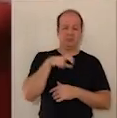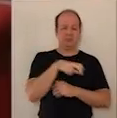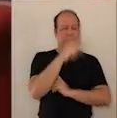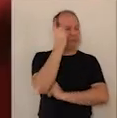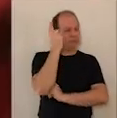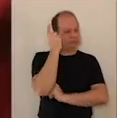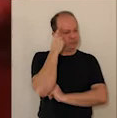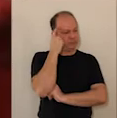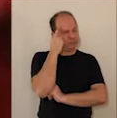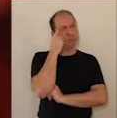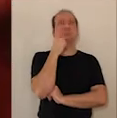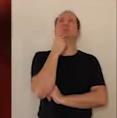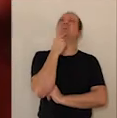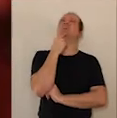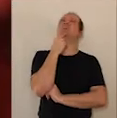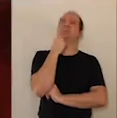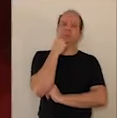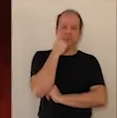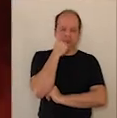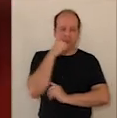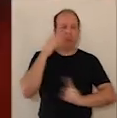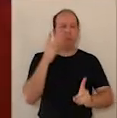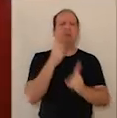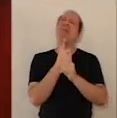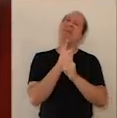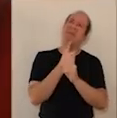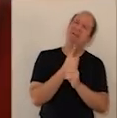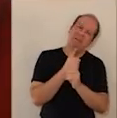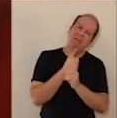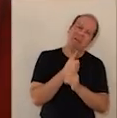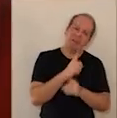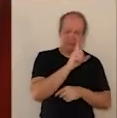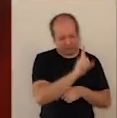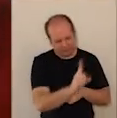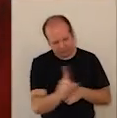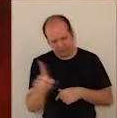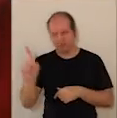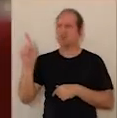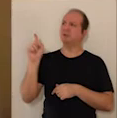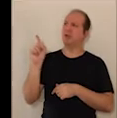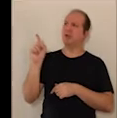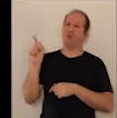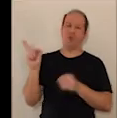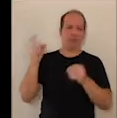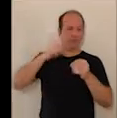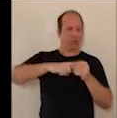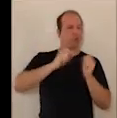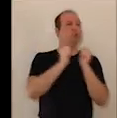cima e para baixo. Tenta achar uma maneira de agir. Sai pela lateral e retorna com Colomba.